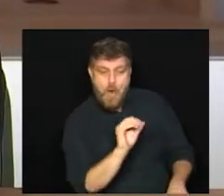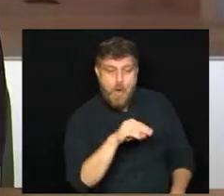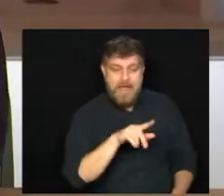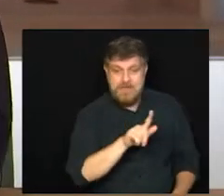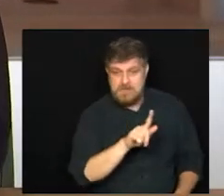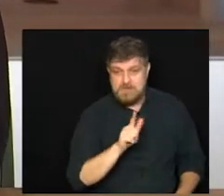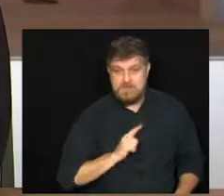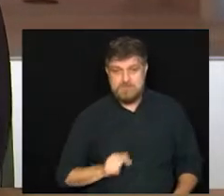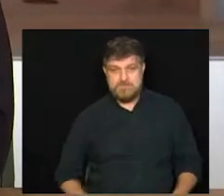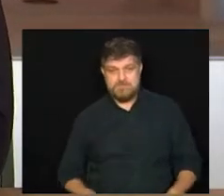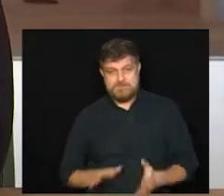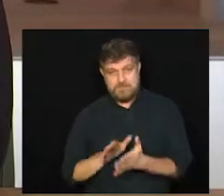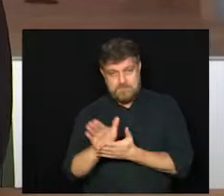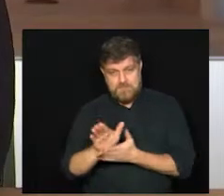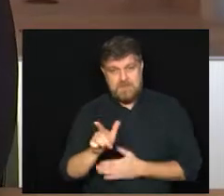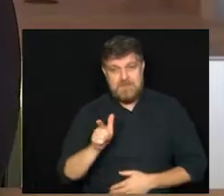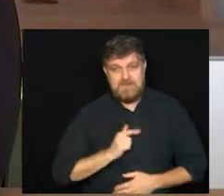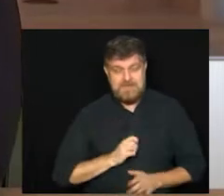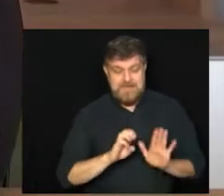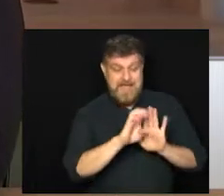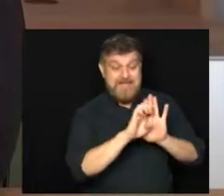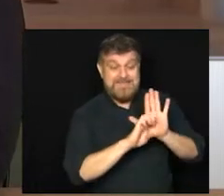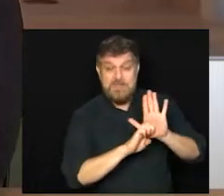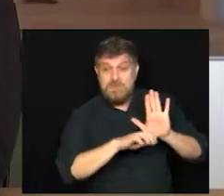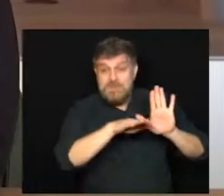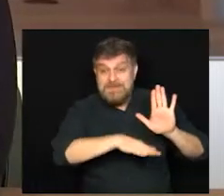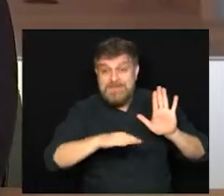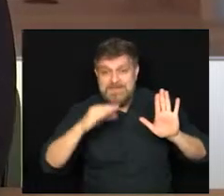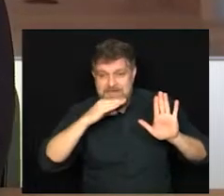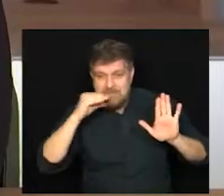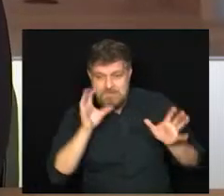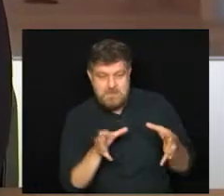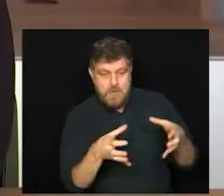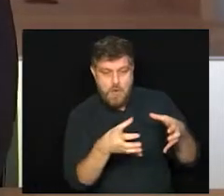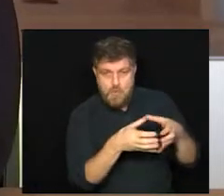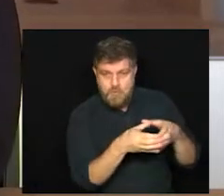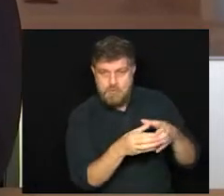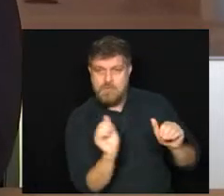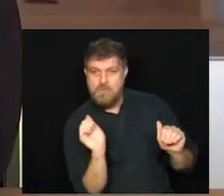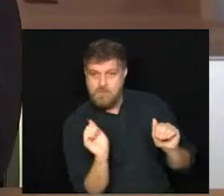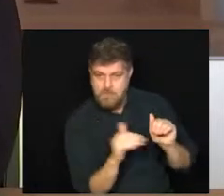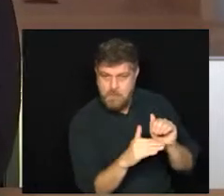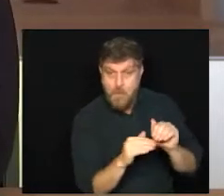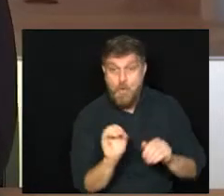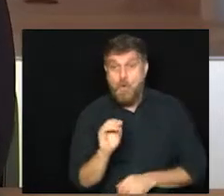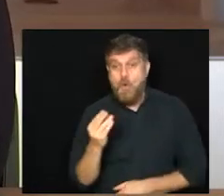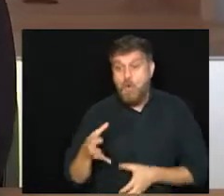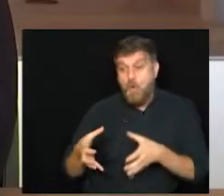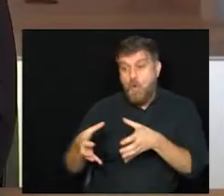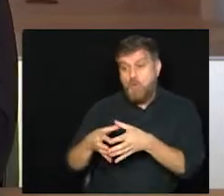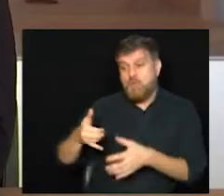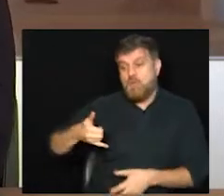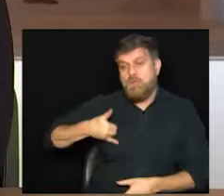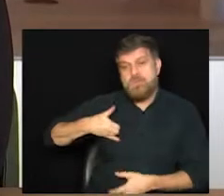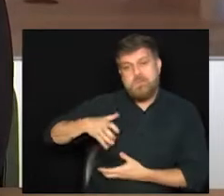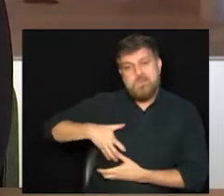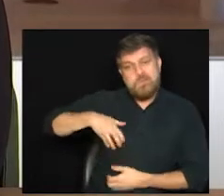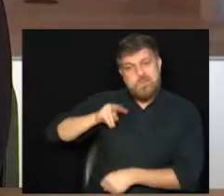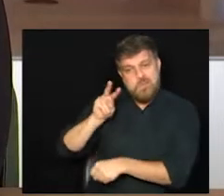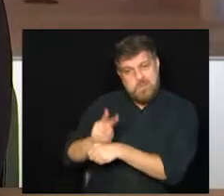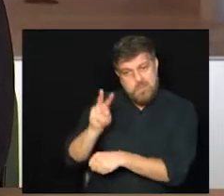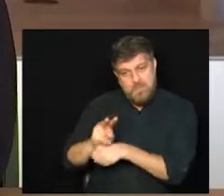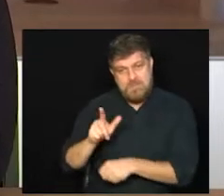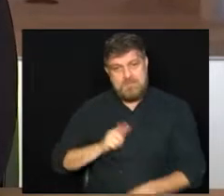possível doar para os fundos do Estatuto da Criança e do Adolescente ou para os fundos do idoso. Então, se você faz a